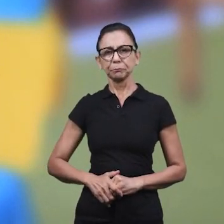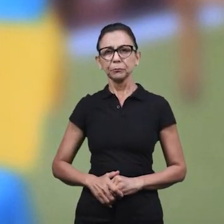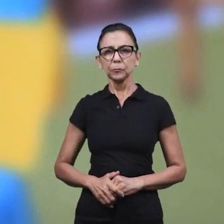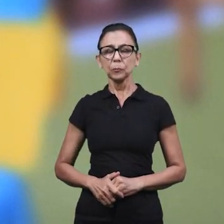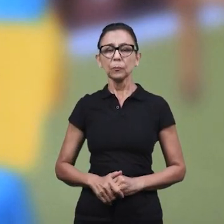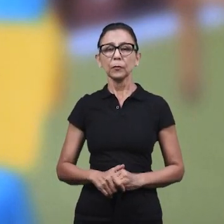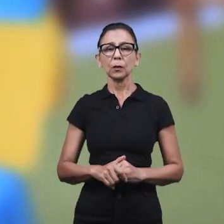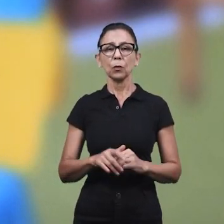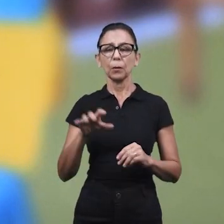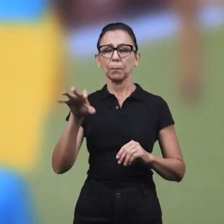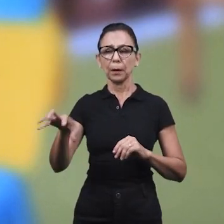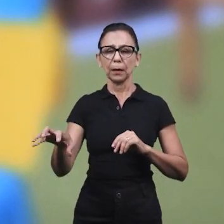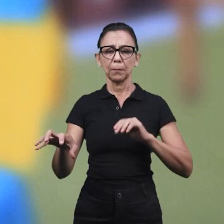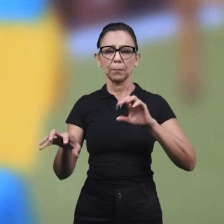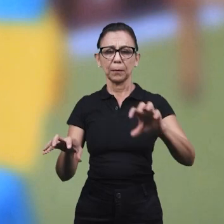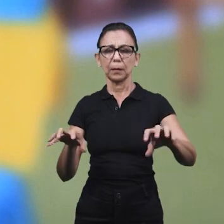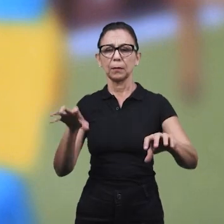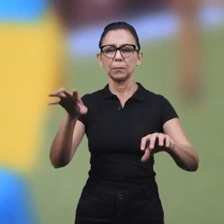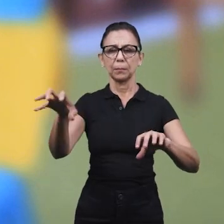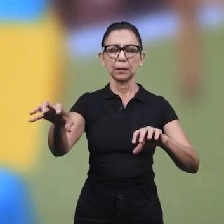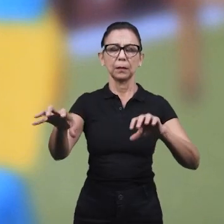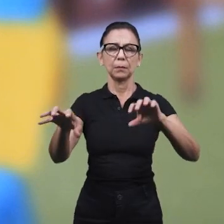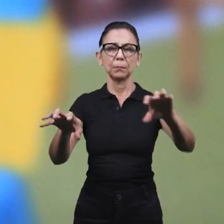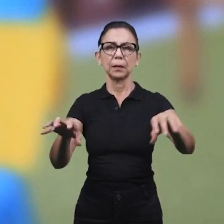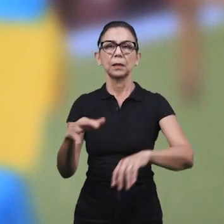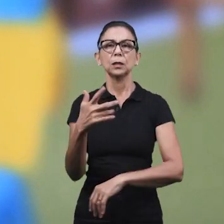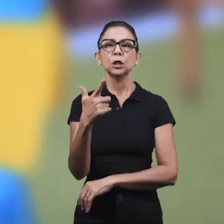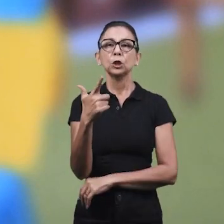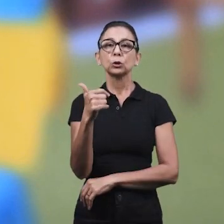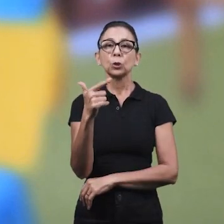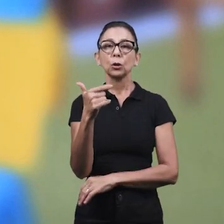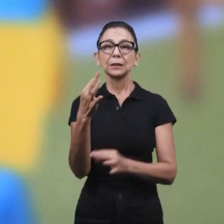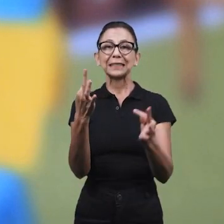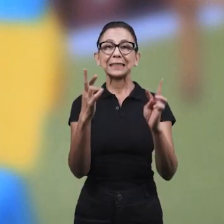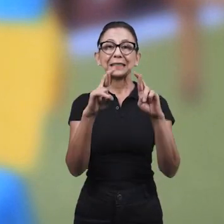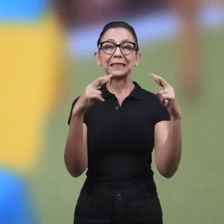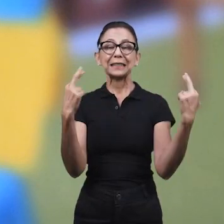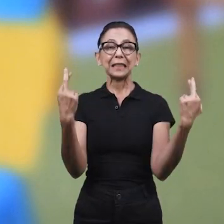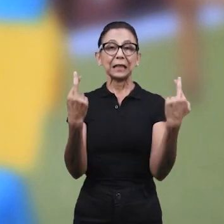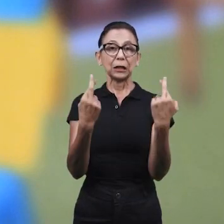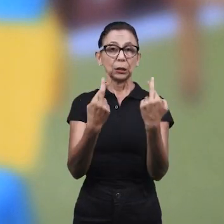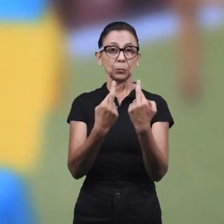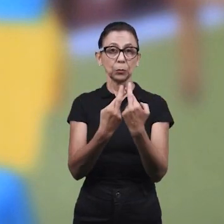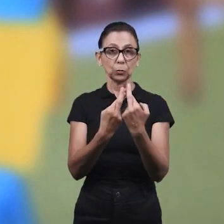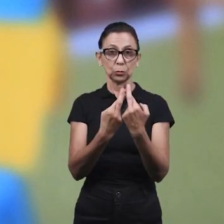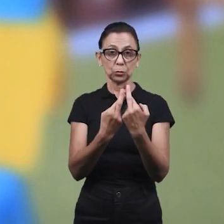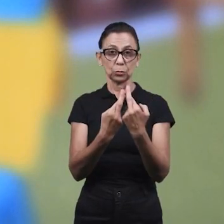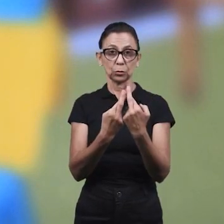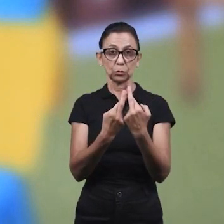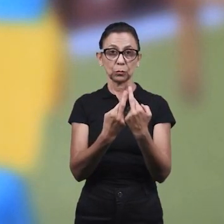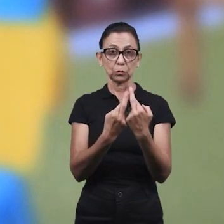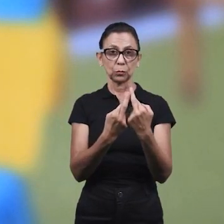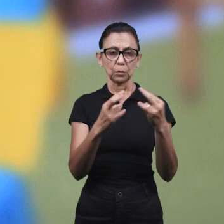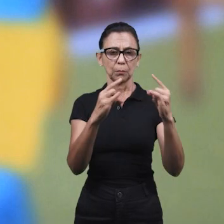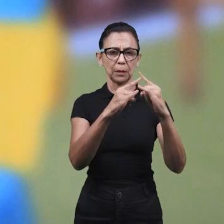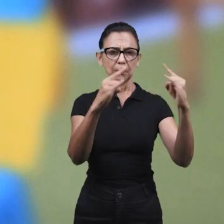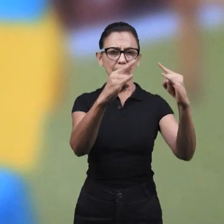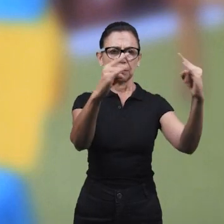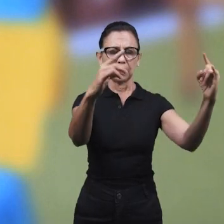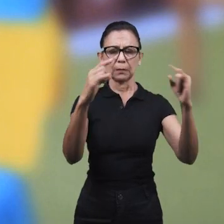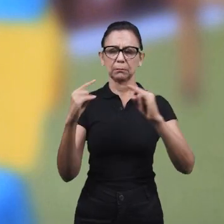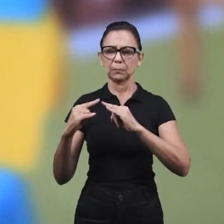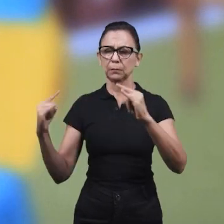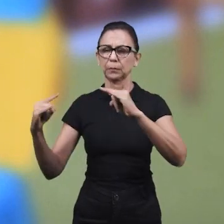tribo, e eles devem pegar no meio do Jordão 12 pedras grandes, levar sobre os seus ombros até o